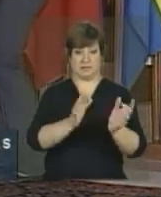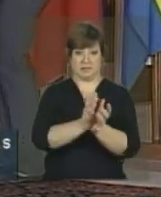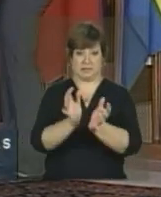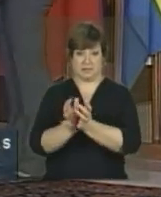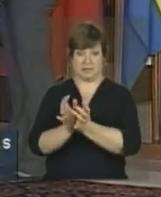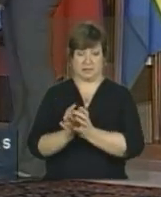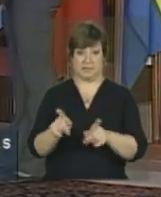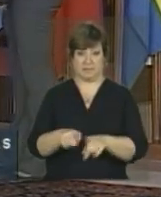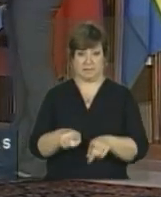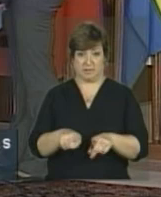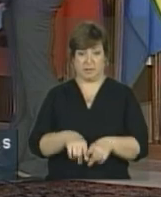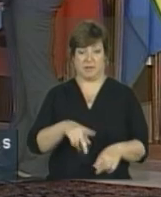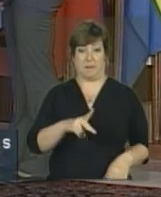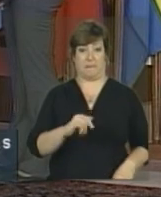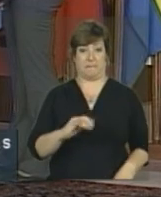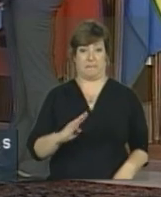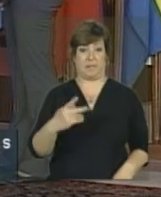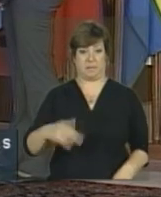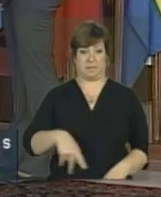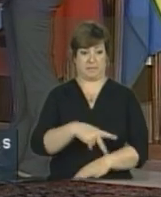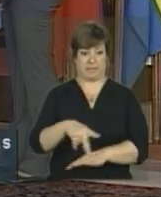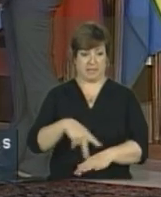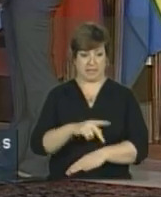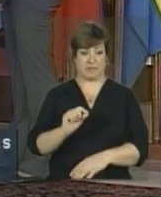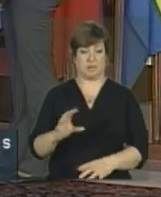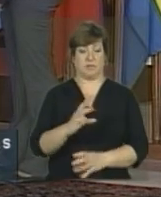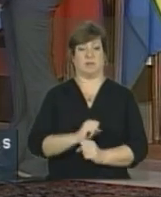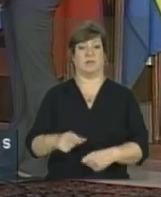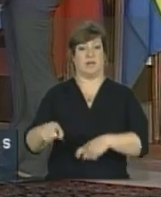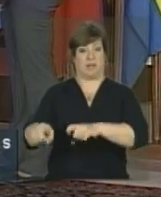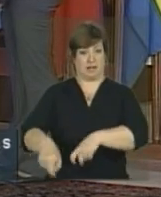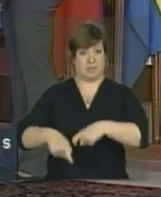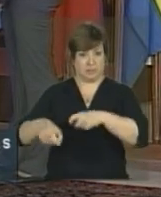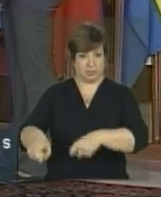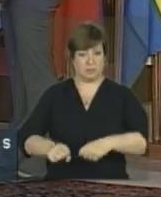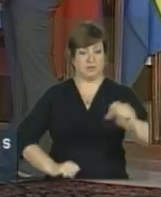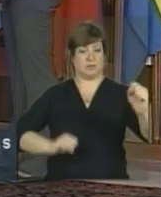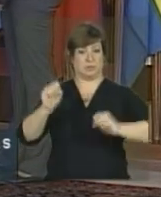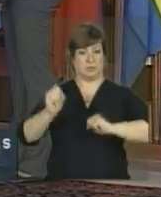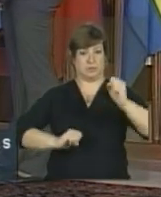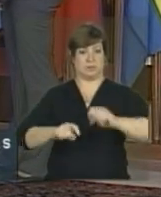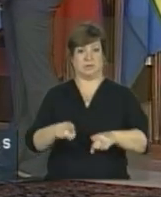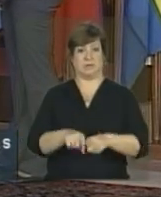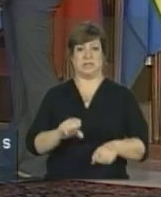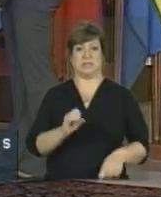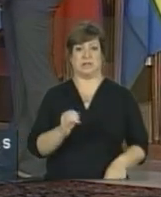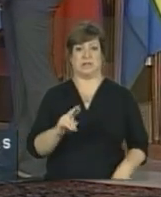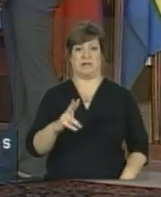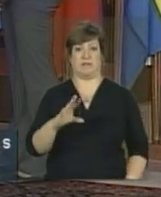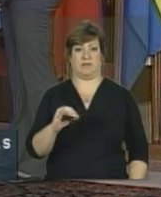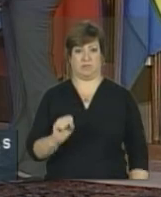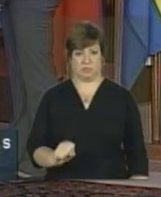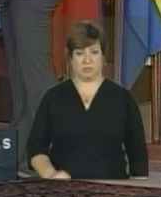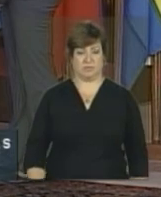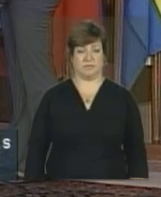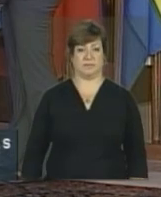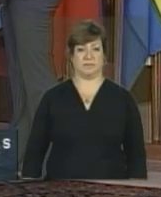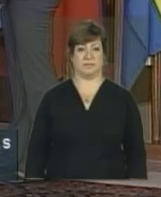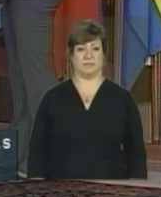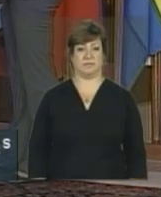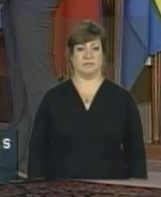do Produto Interno Bruto do país são a agricultura, a indústria e os serviços.